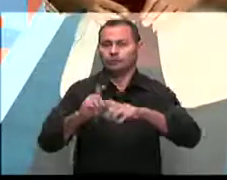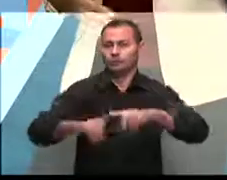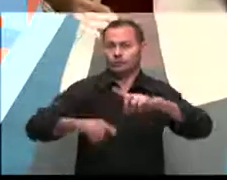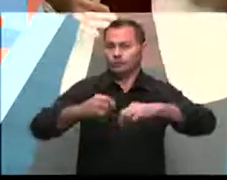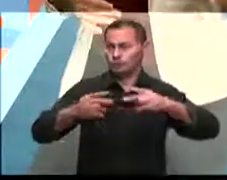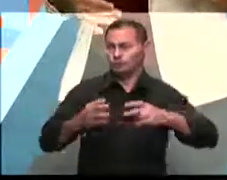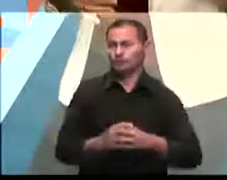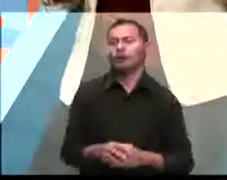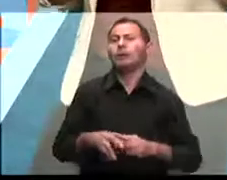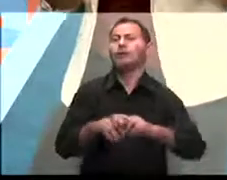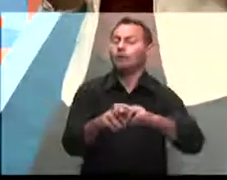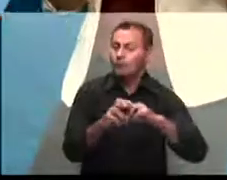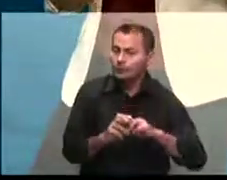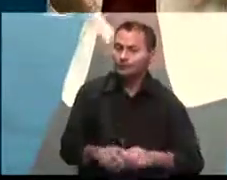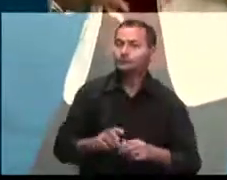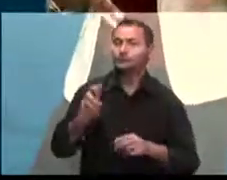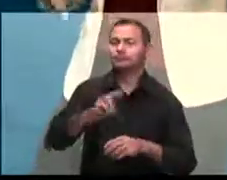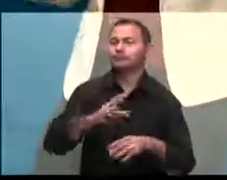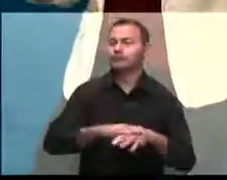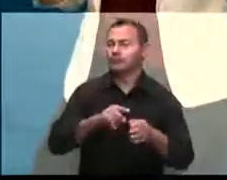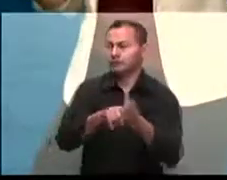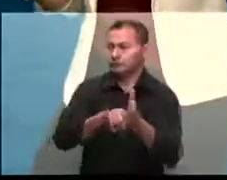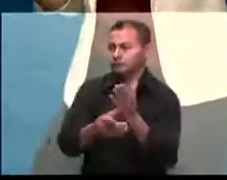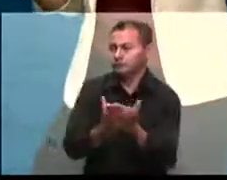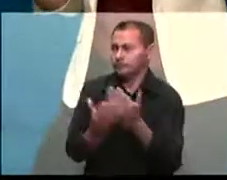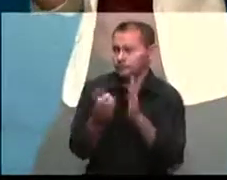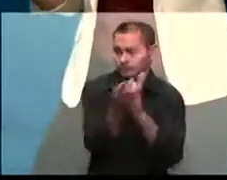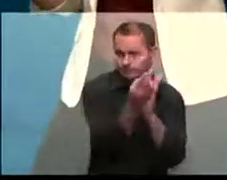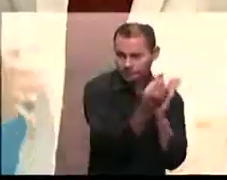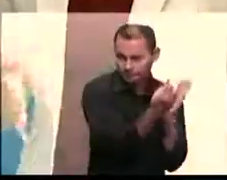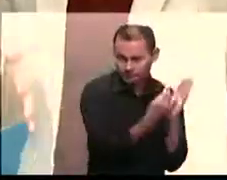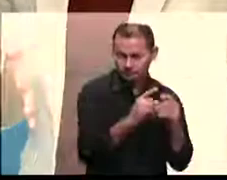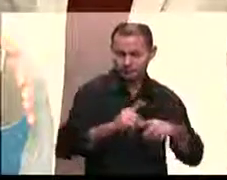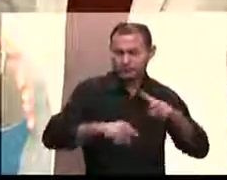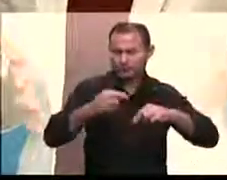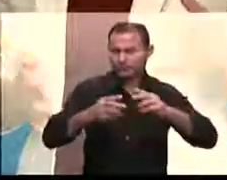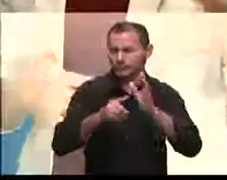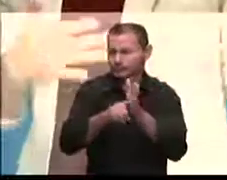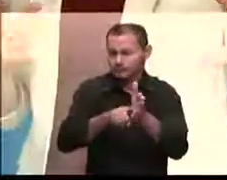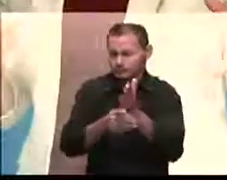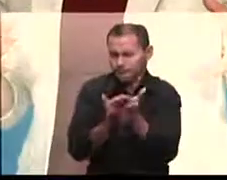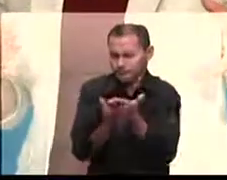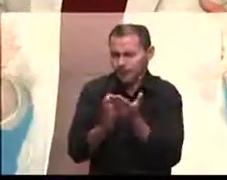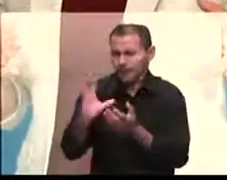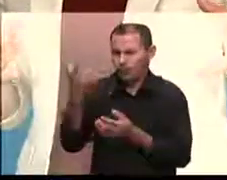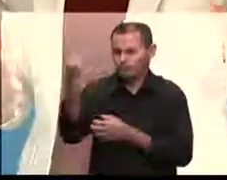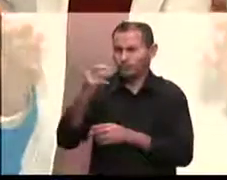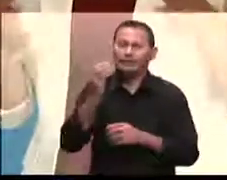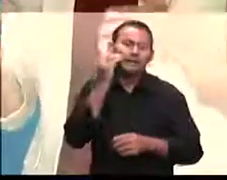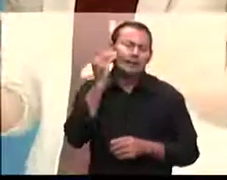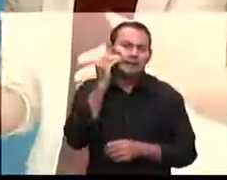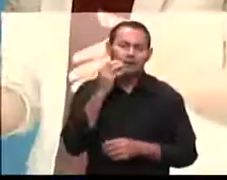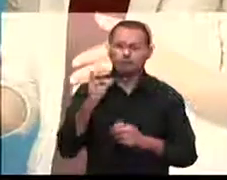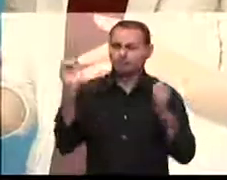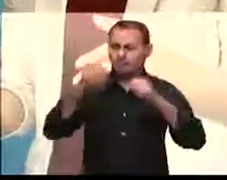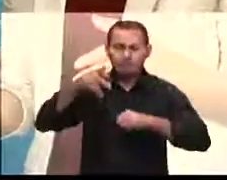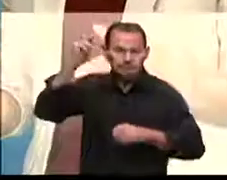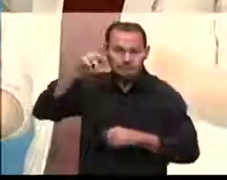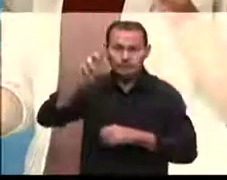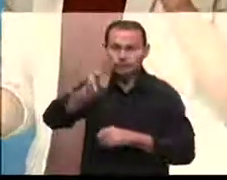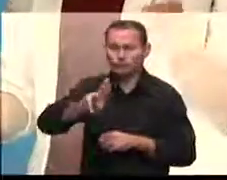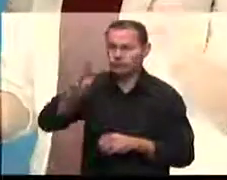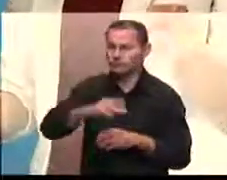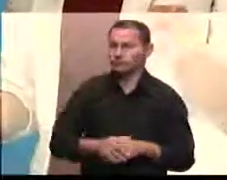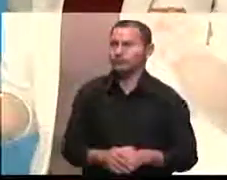produto. Para isso, é aplicada a pesquisa de desenho de produto. Essa pesquisa acontece por meio de testes com potenciais